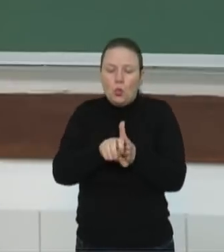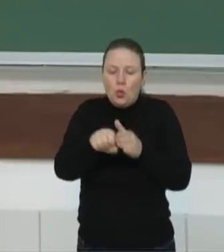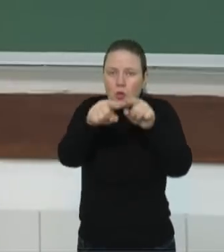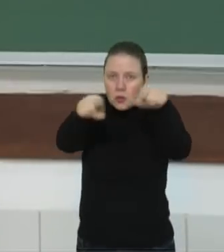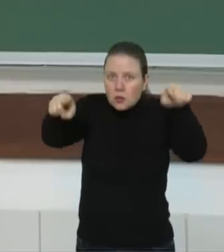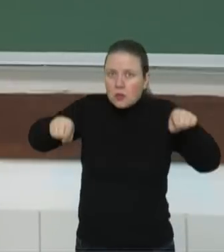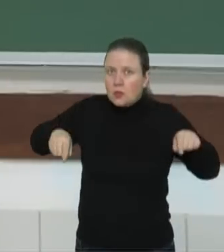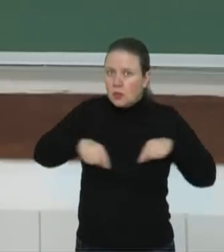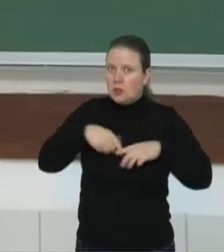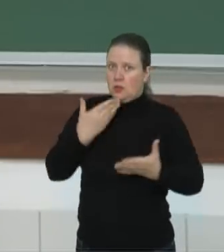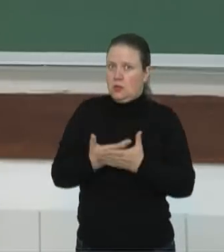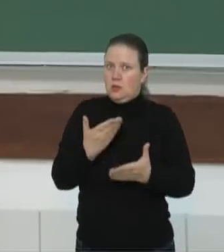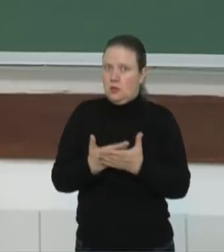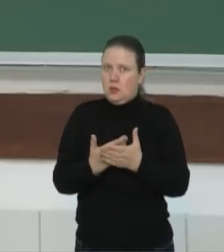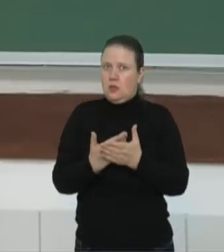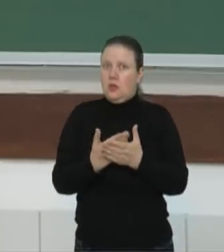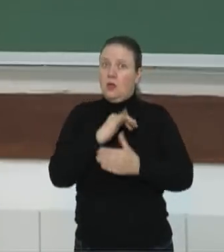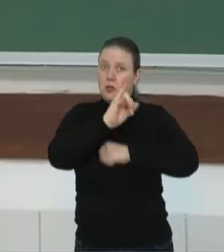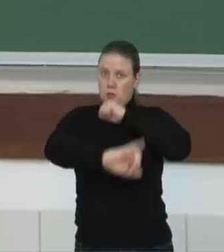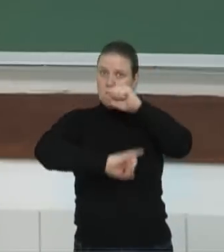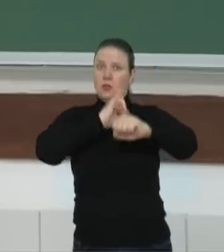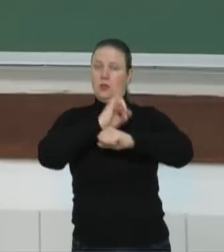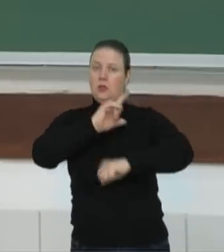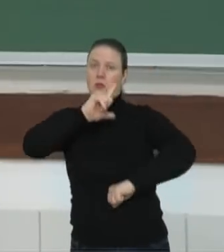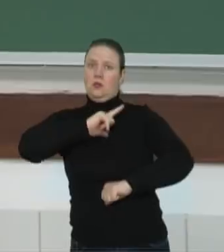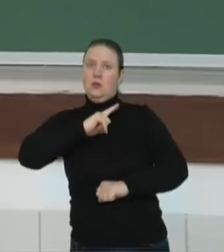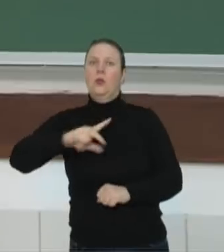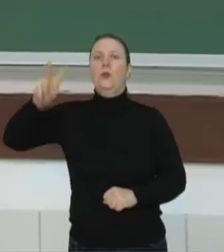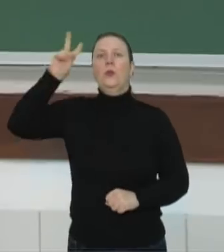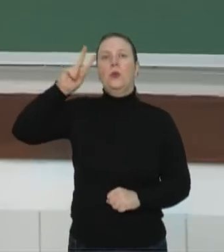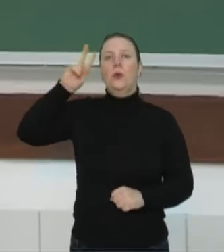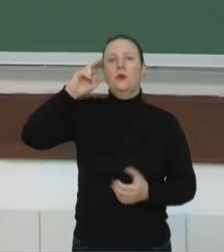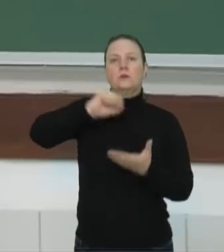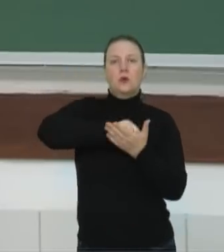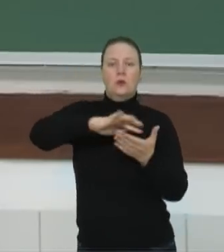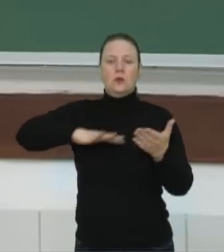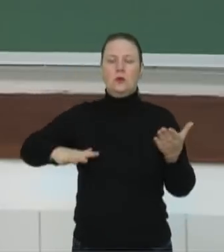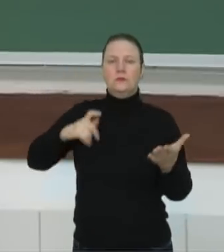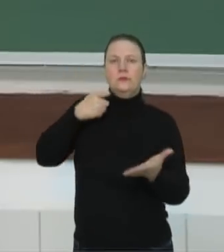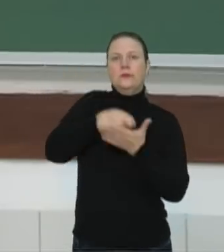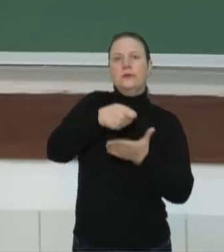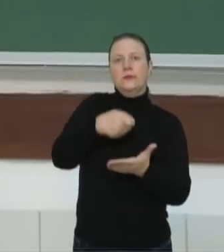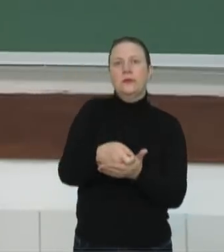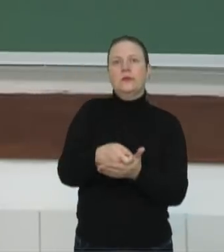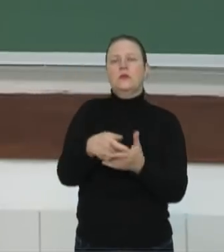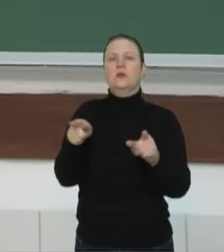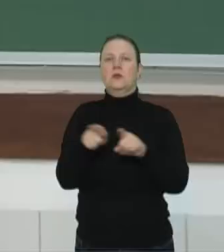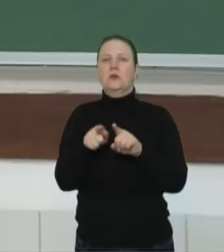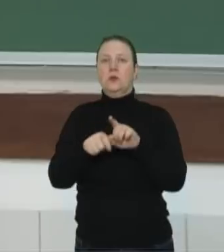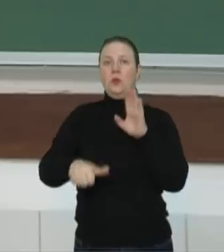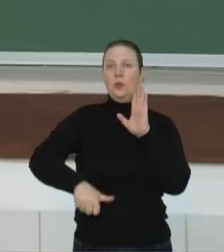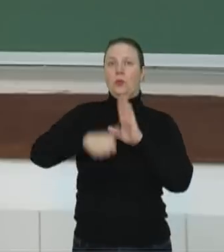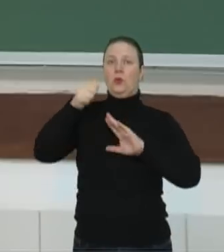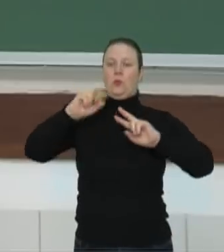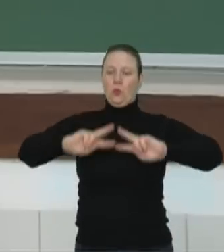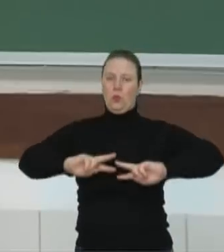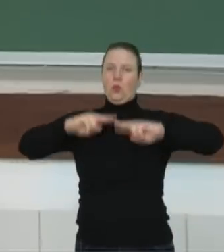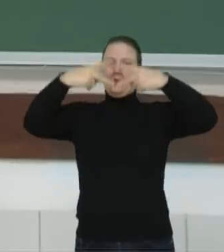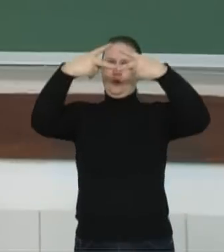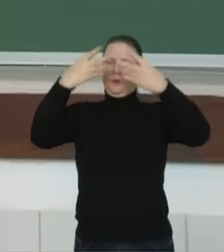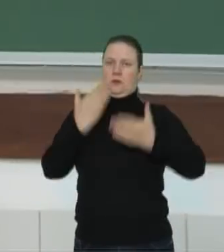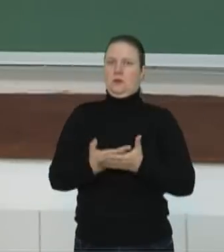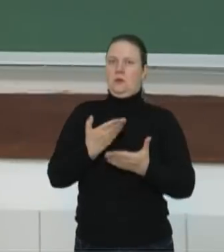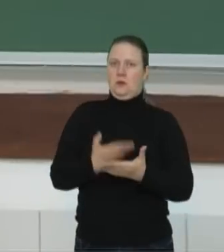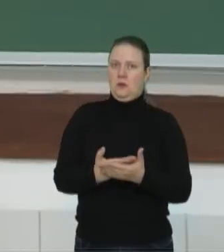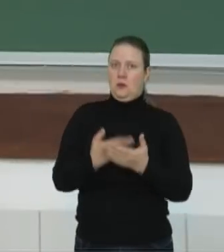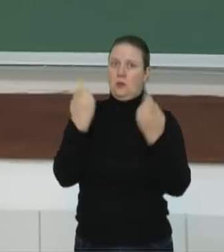à internet, não esqueça da atividade obrigatória. Ela aparece no primeiro link da nossa aula.